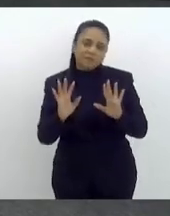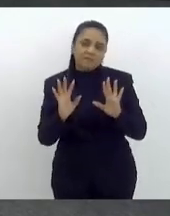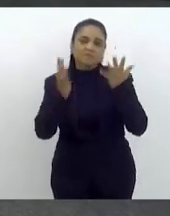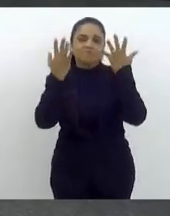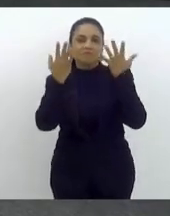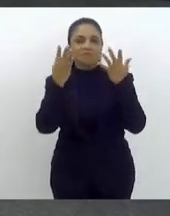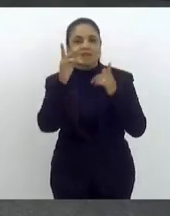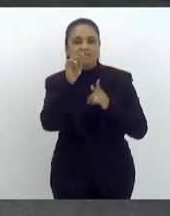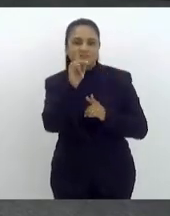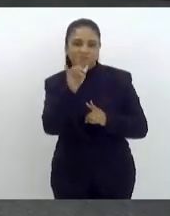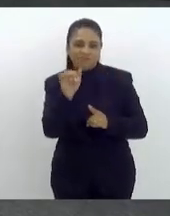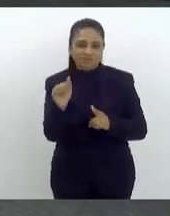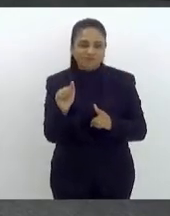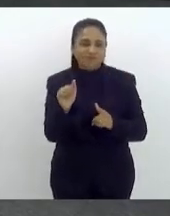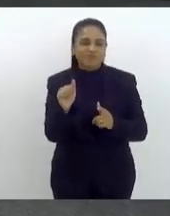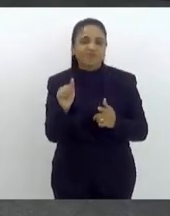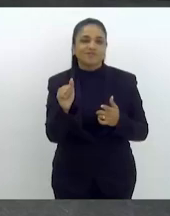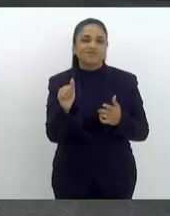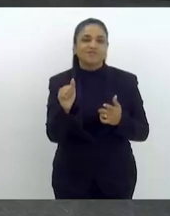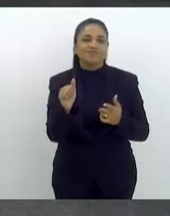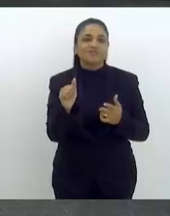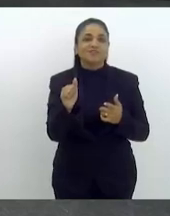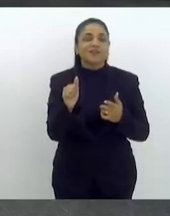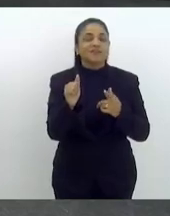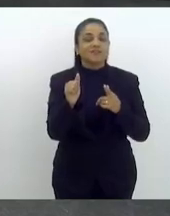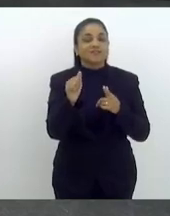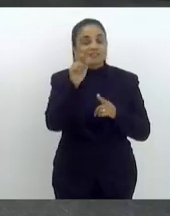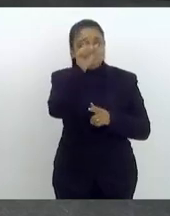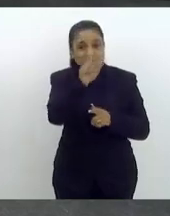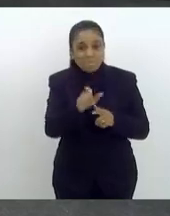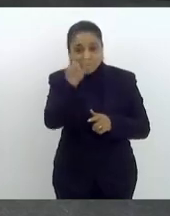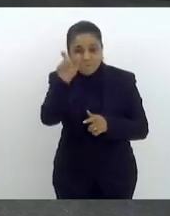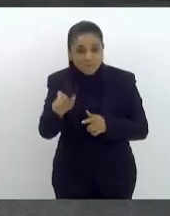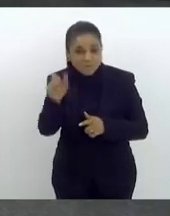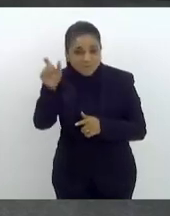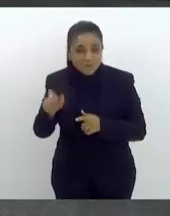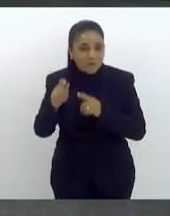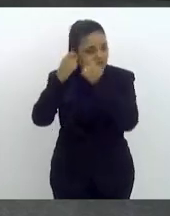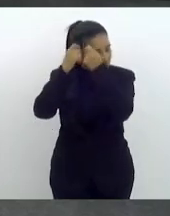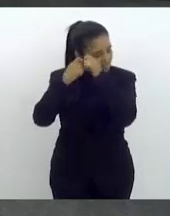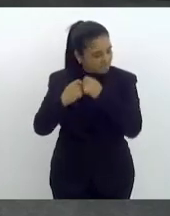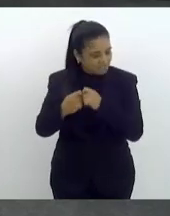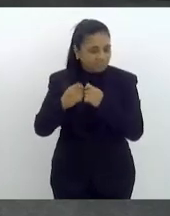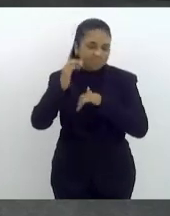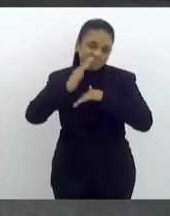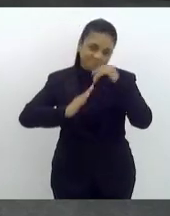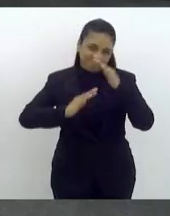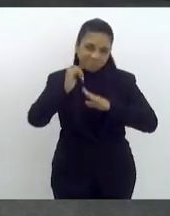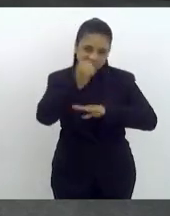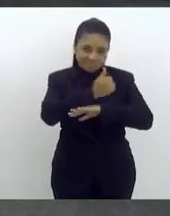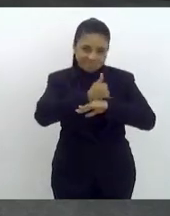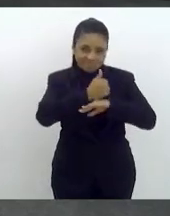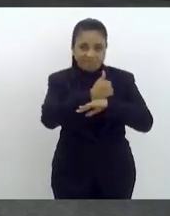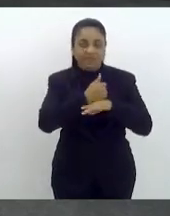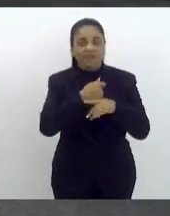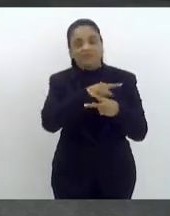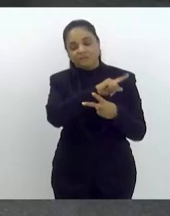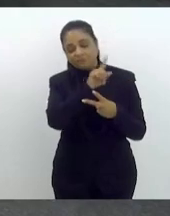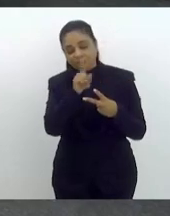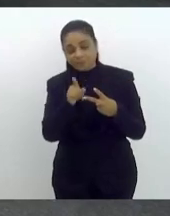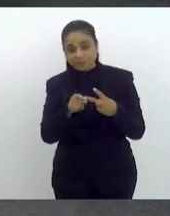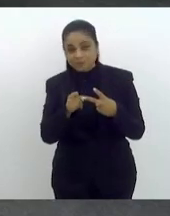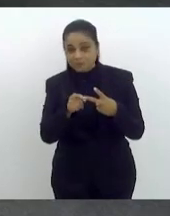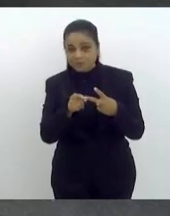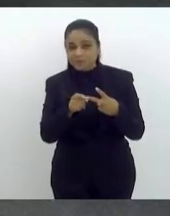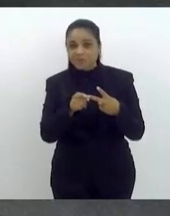esse dia das das pessoas transistas um outro elemento muito rápido Deputado tia Ju